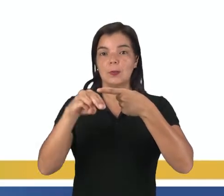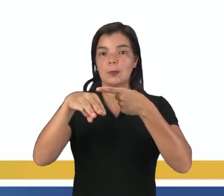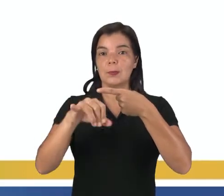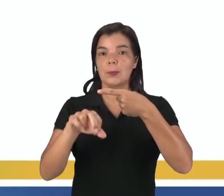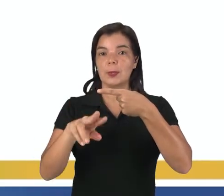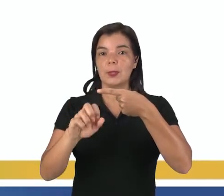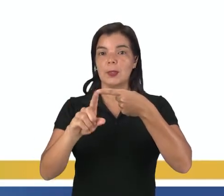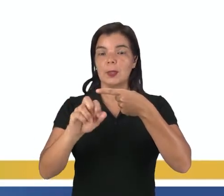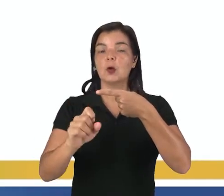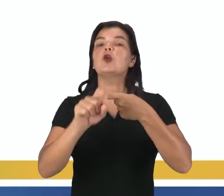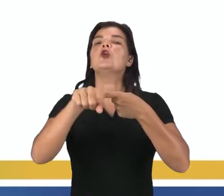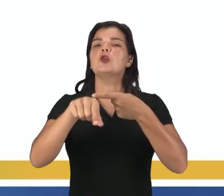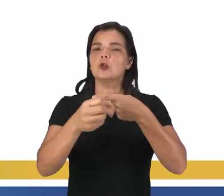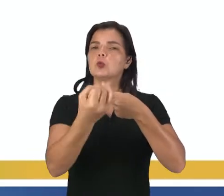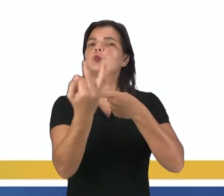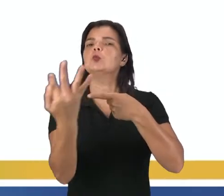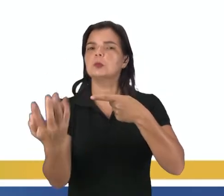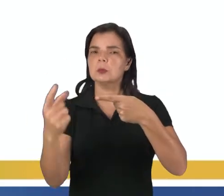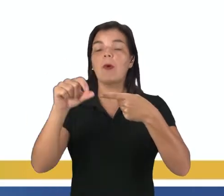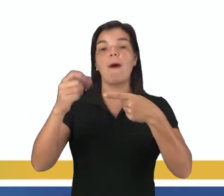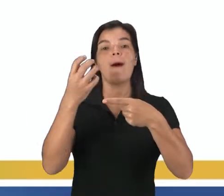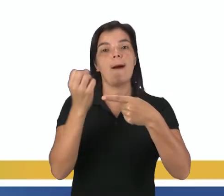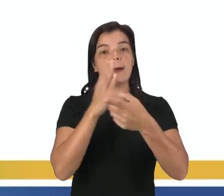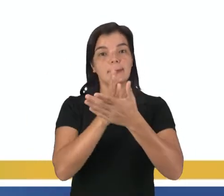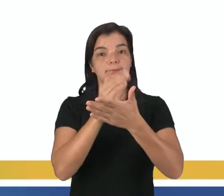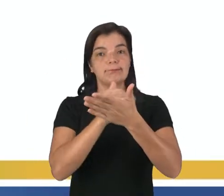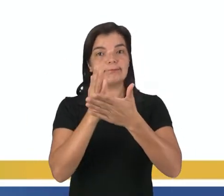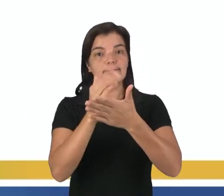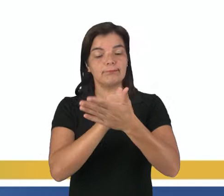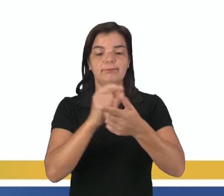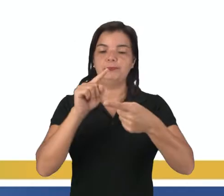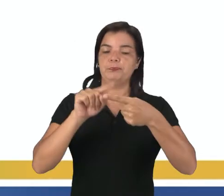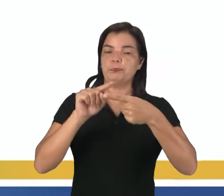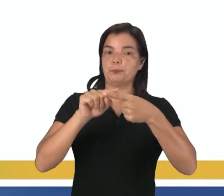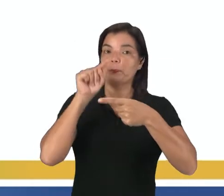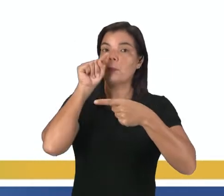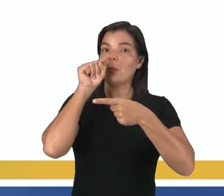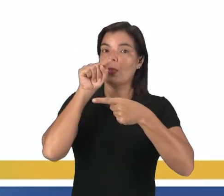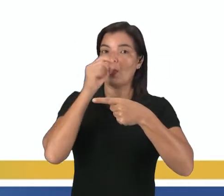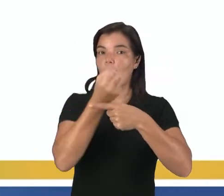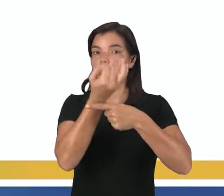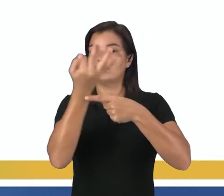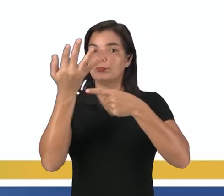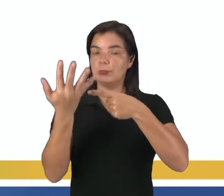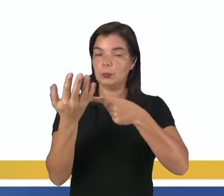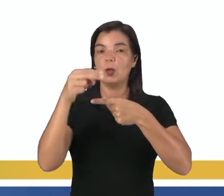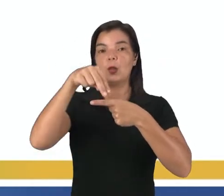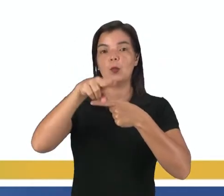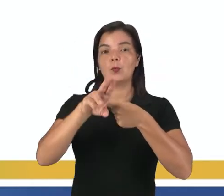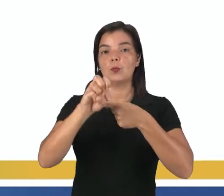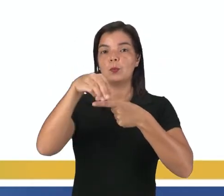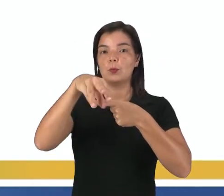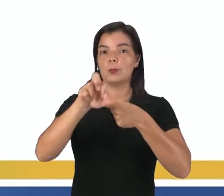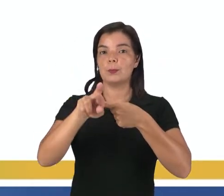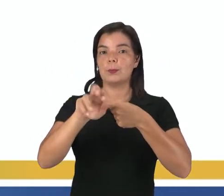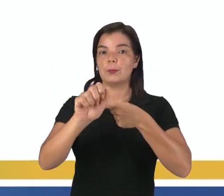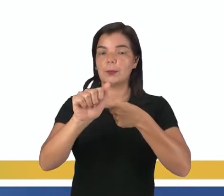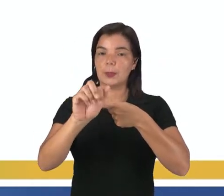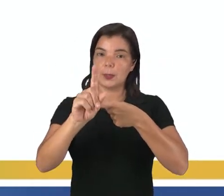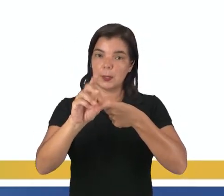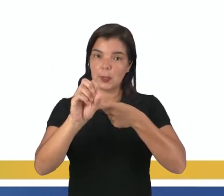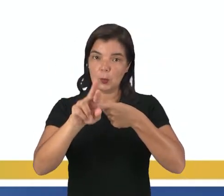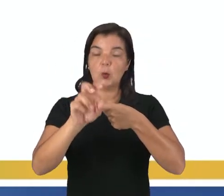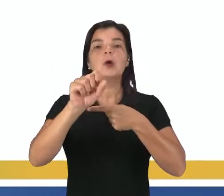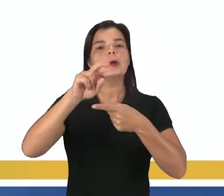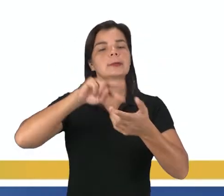indica em quantas partes iguais a unidade foi dividida. O número colocado acima do traço é chamado numerador